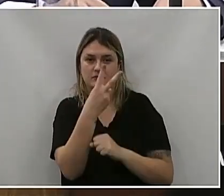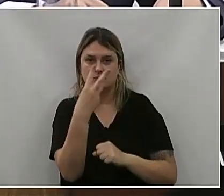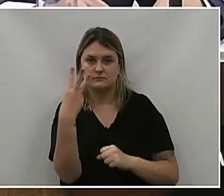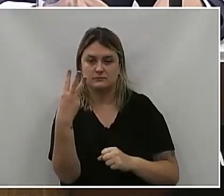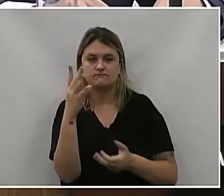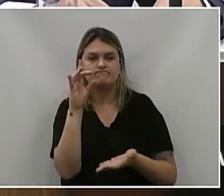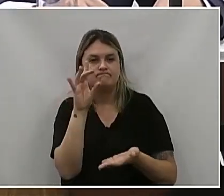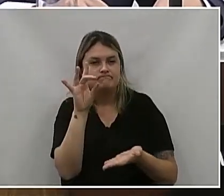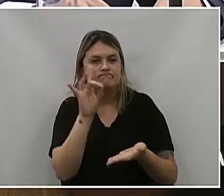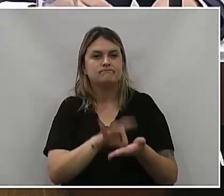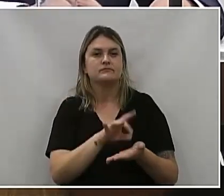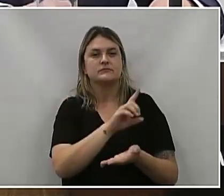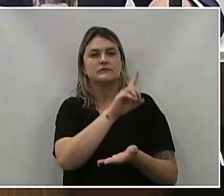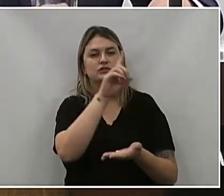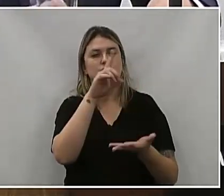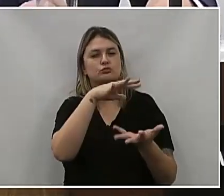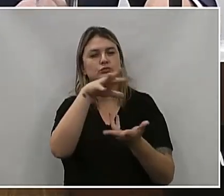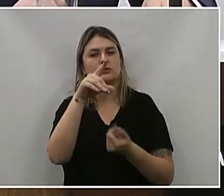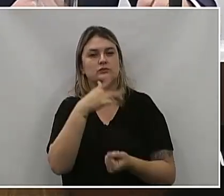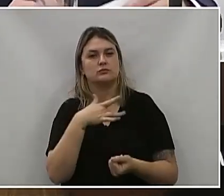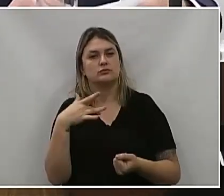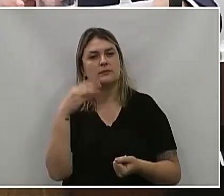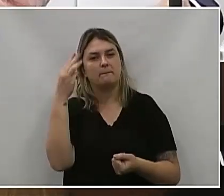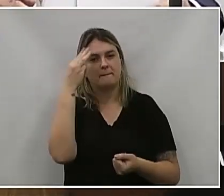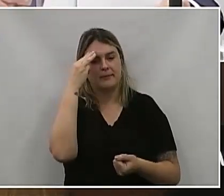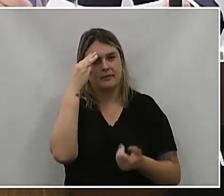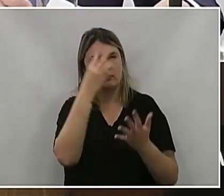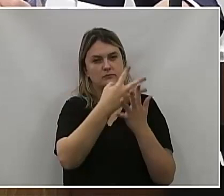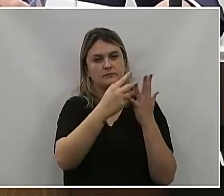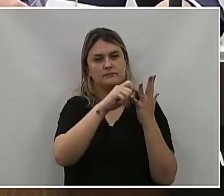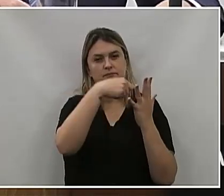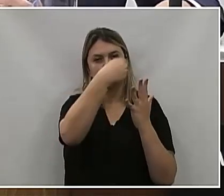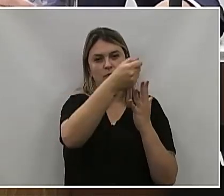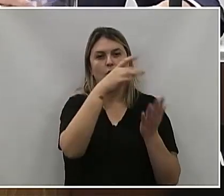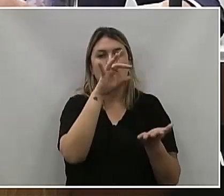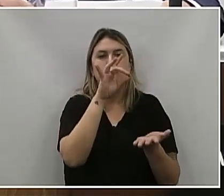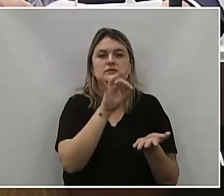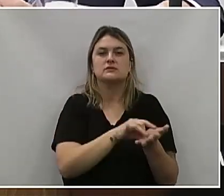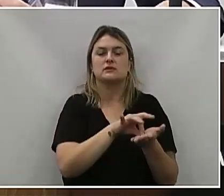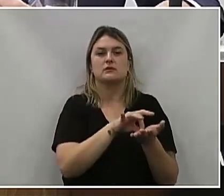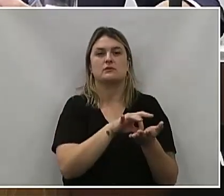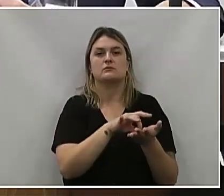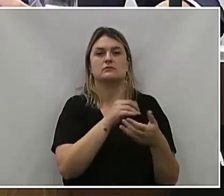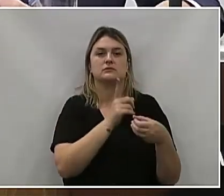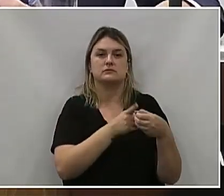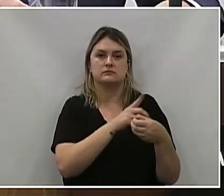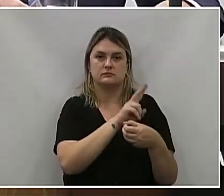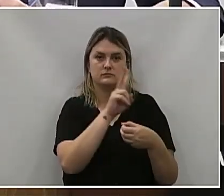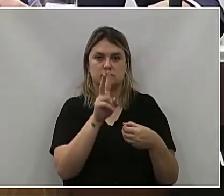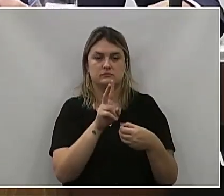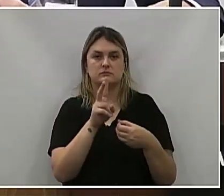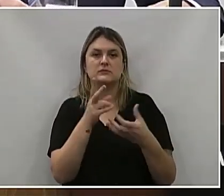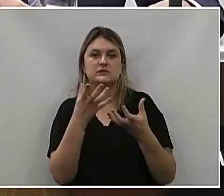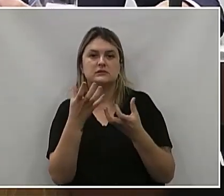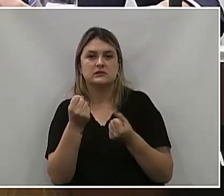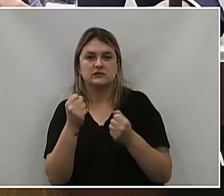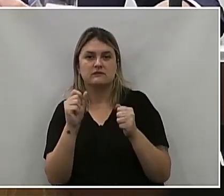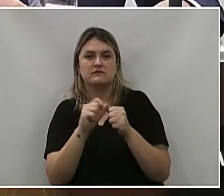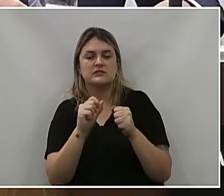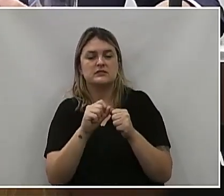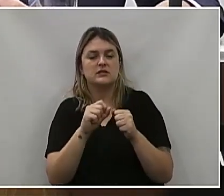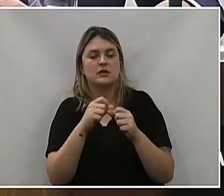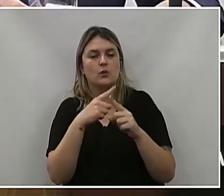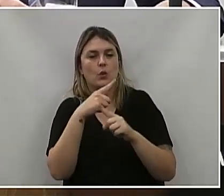2023, que institui o Dia Mundial da Saúde Mental no calendário oficial do município de União da Vitória e autoriza a realização de uma